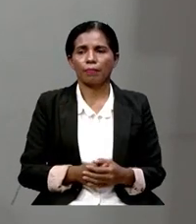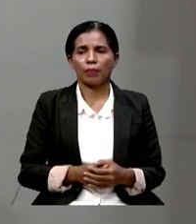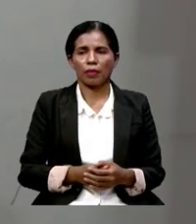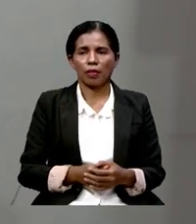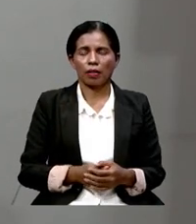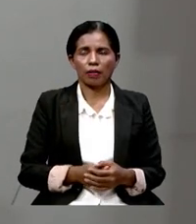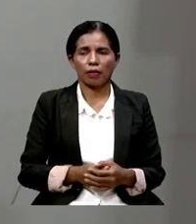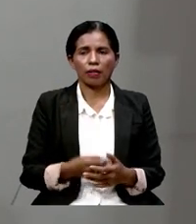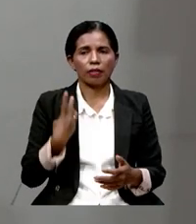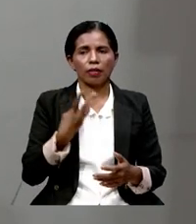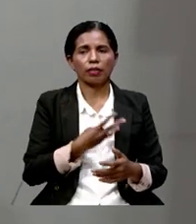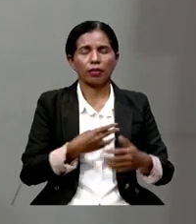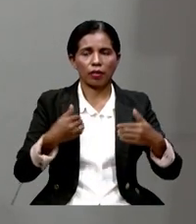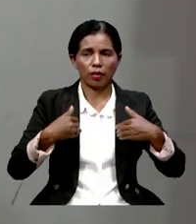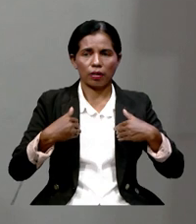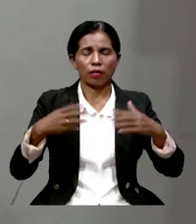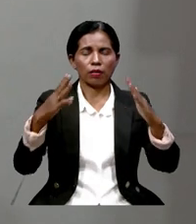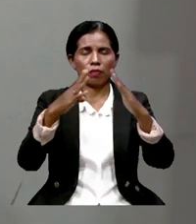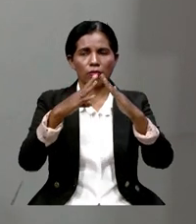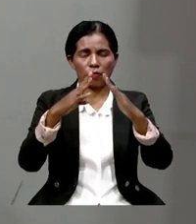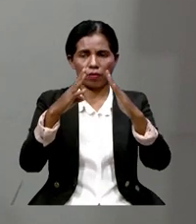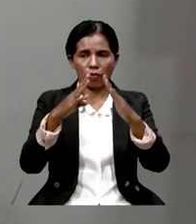Significa que ia uma juta, né?